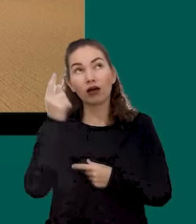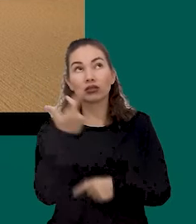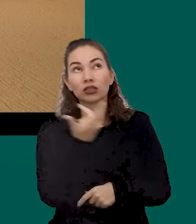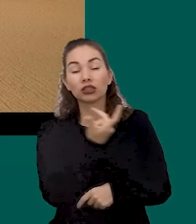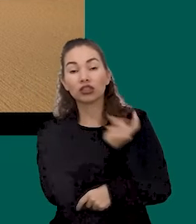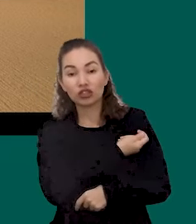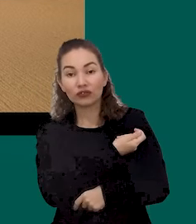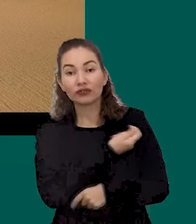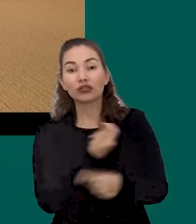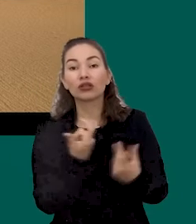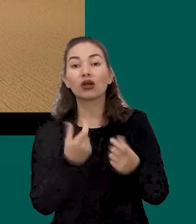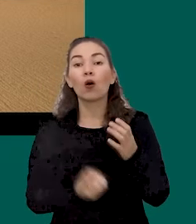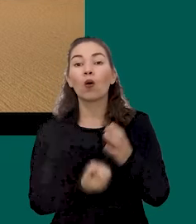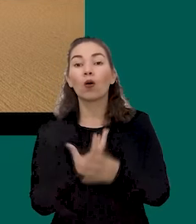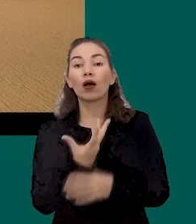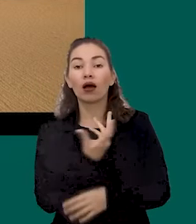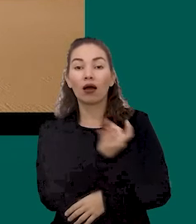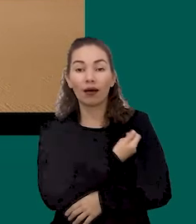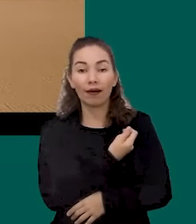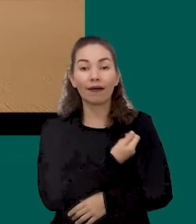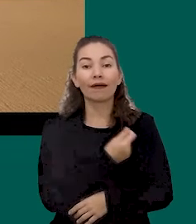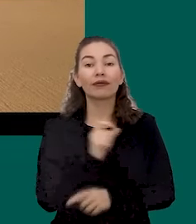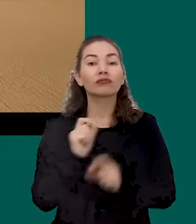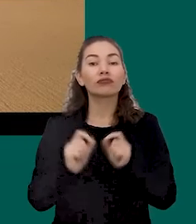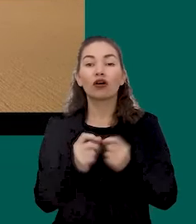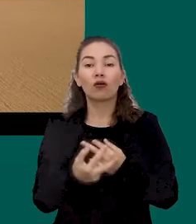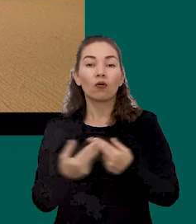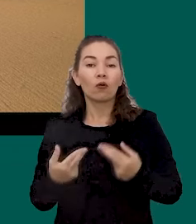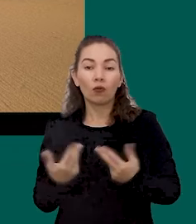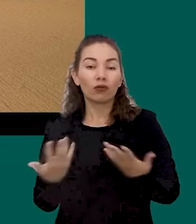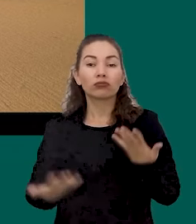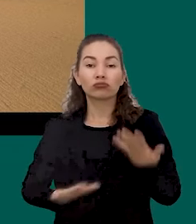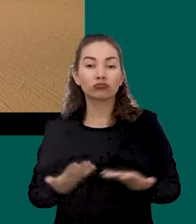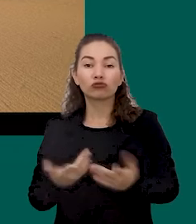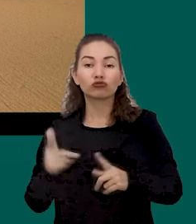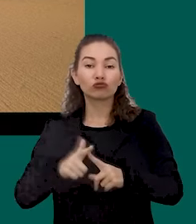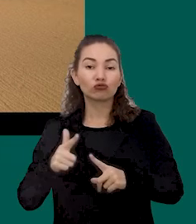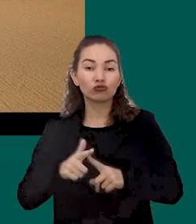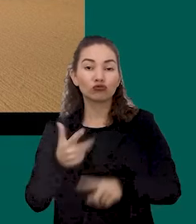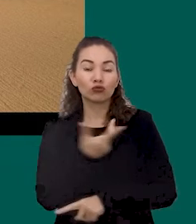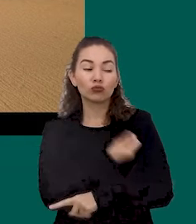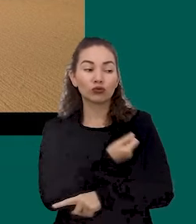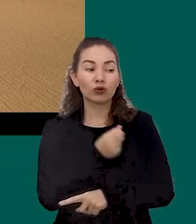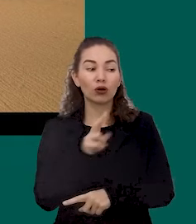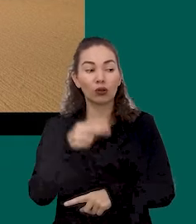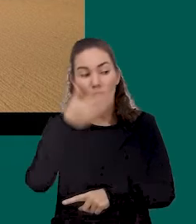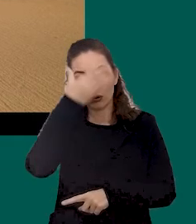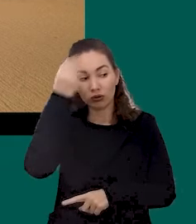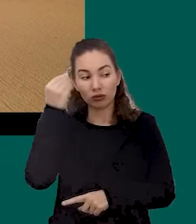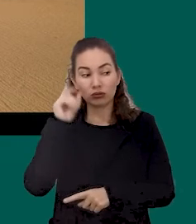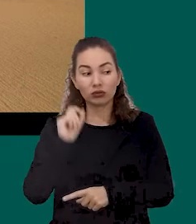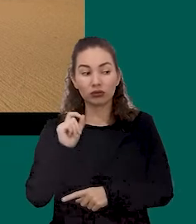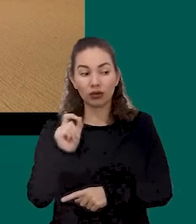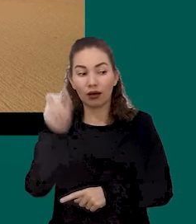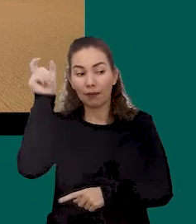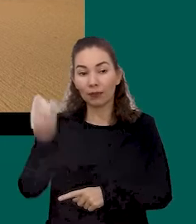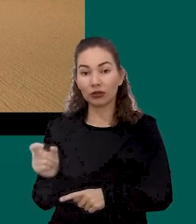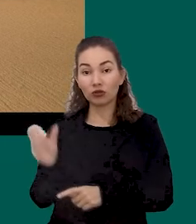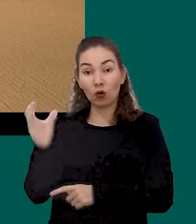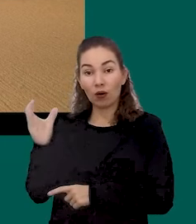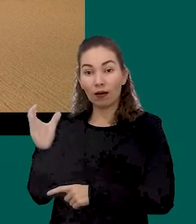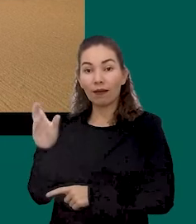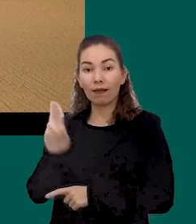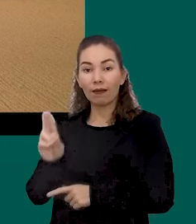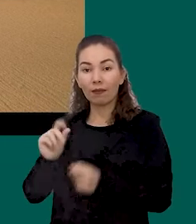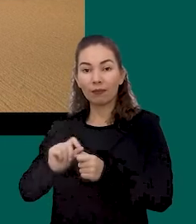né, a origem das vacinas, né, do Jenner, do Louis Pasteur também, que a gente não pode nunca esquecer da importância que esse cara teve na ciência. E a gente